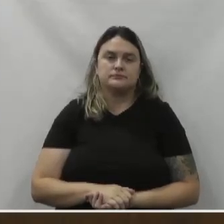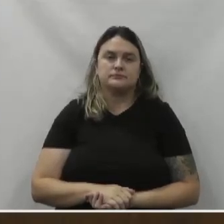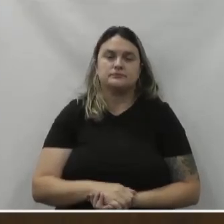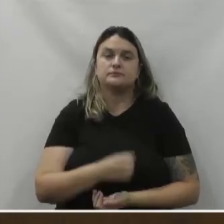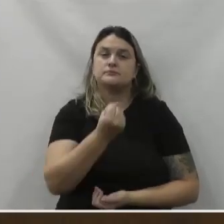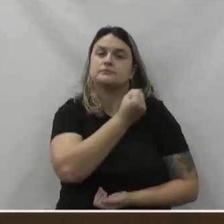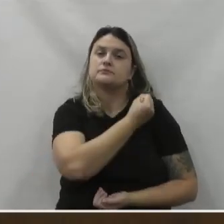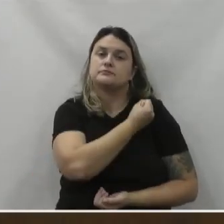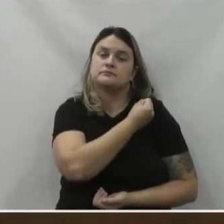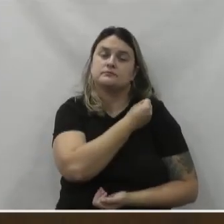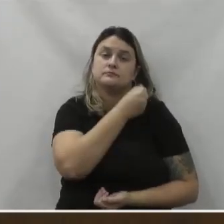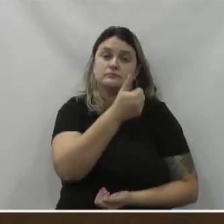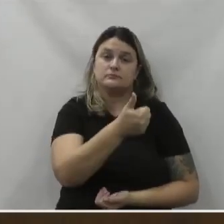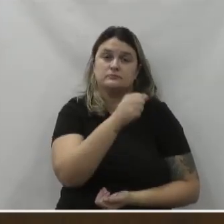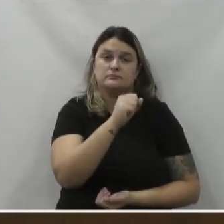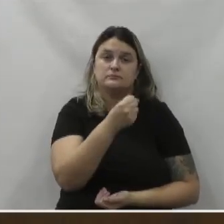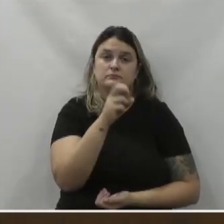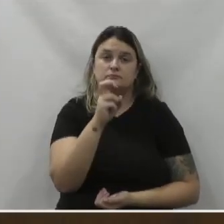Indicação